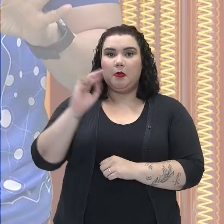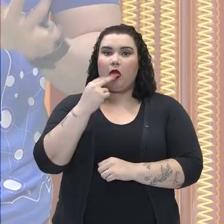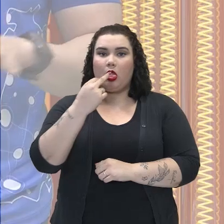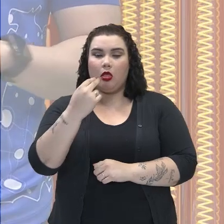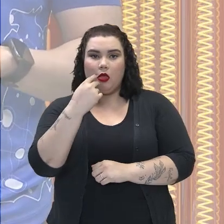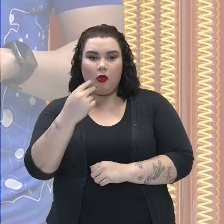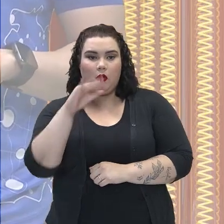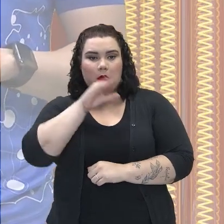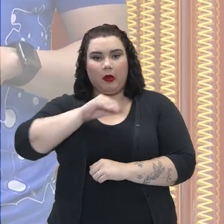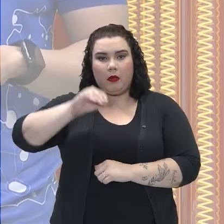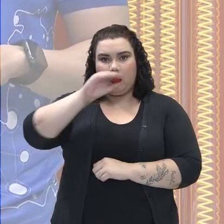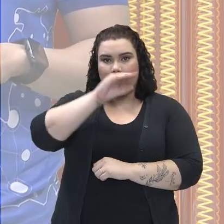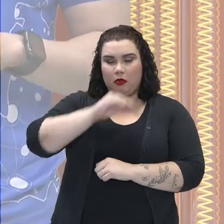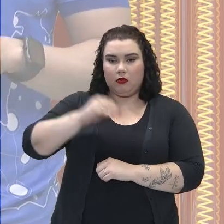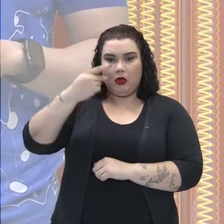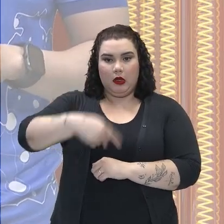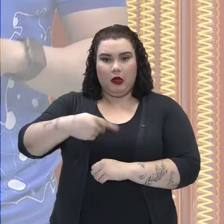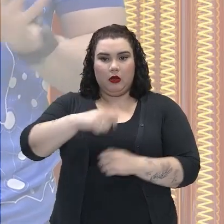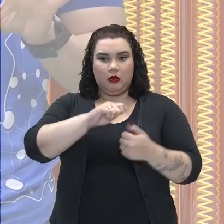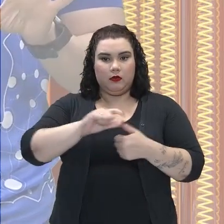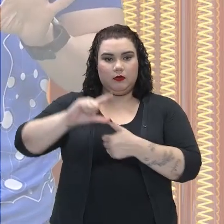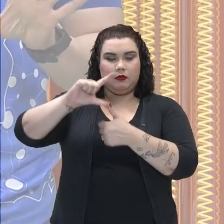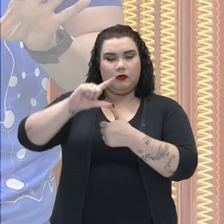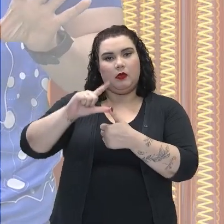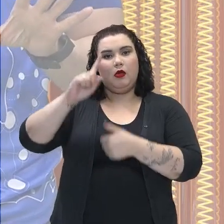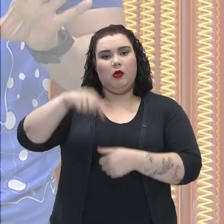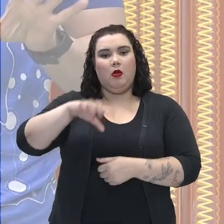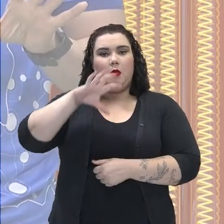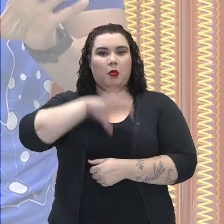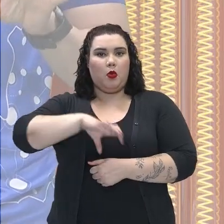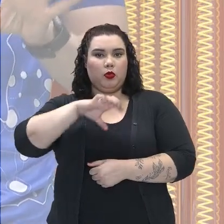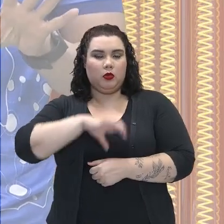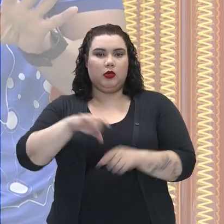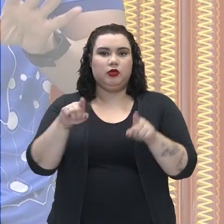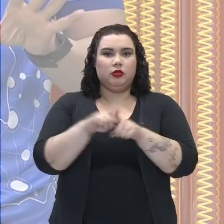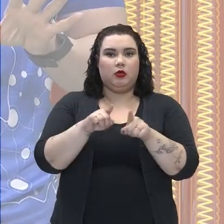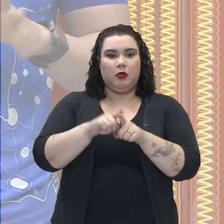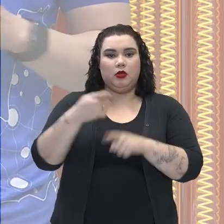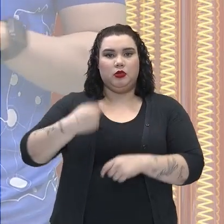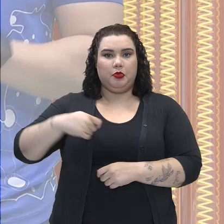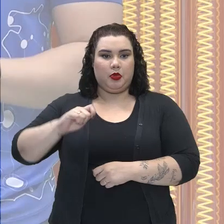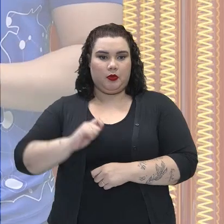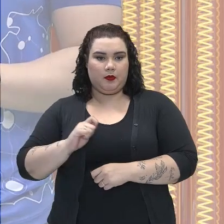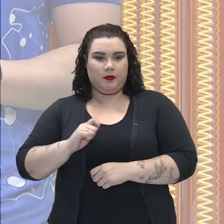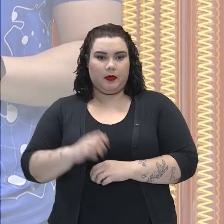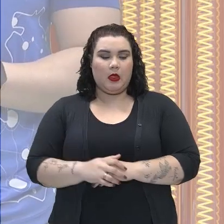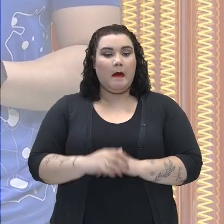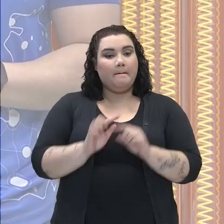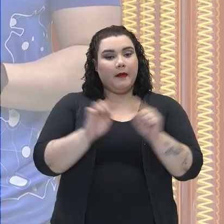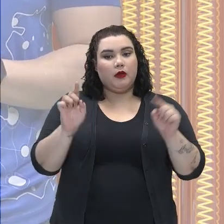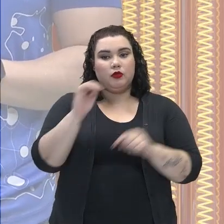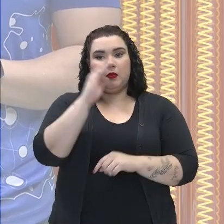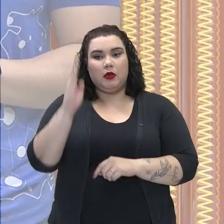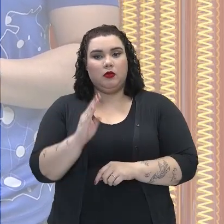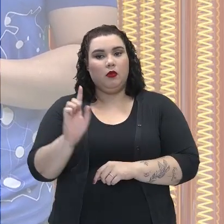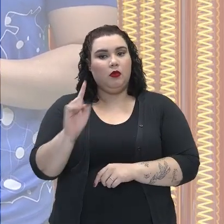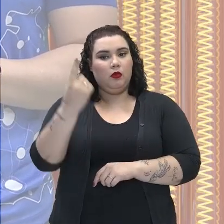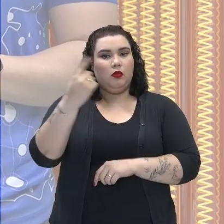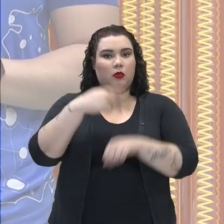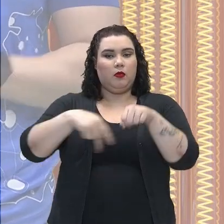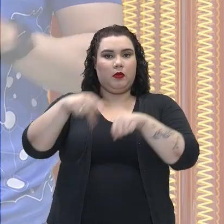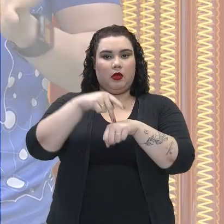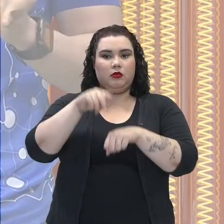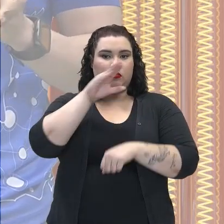que são falados aqui na América Latina. É o português e espanhol predominantemente, tá? Sendo que o Brasil é o único país que fala o